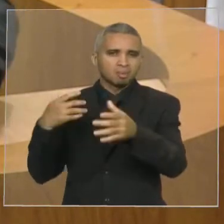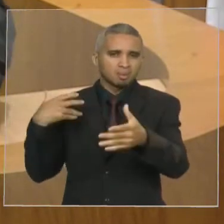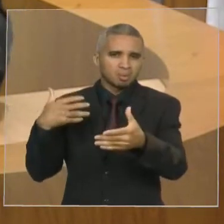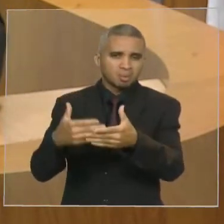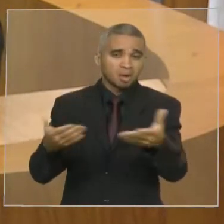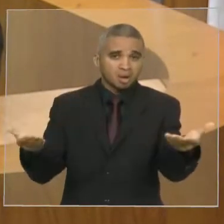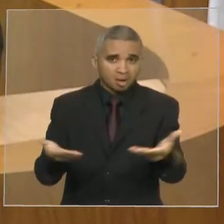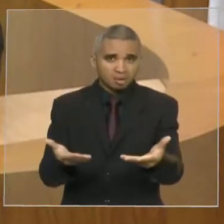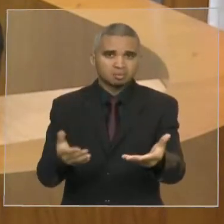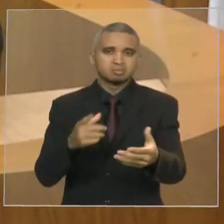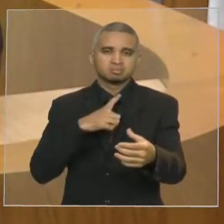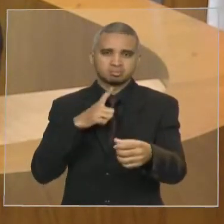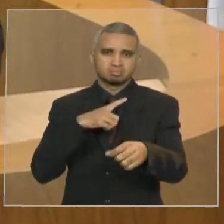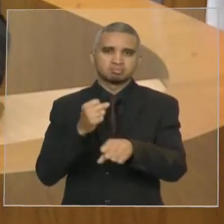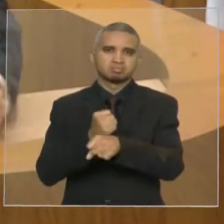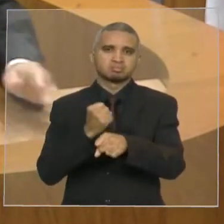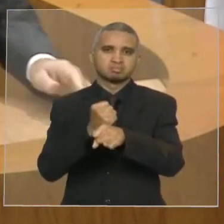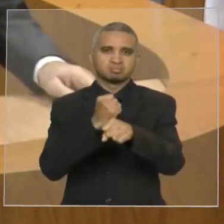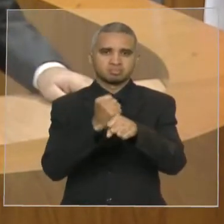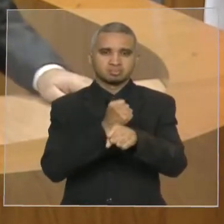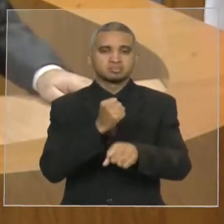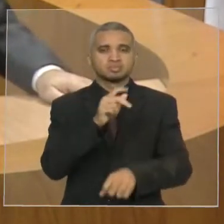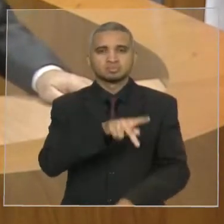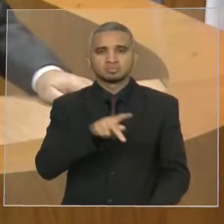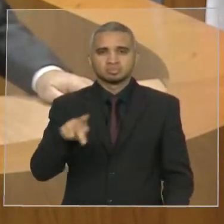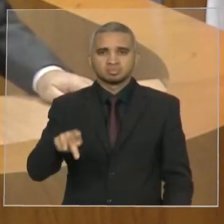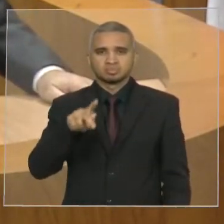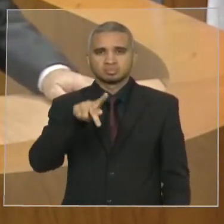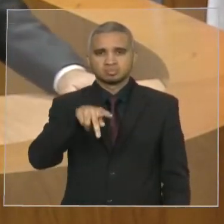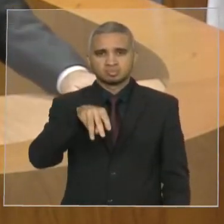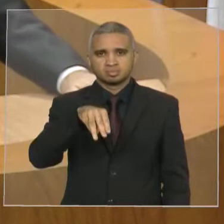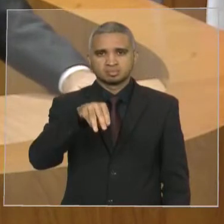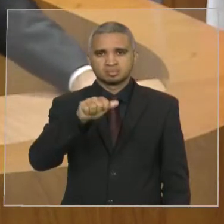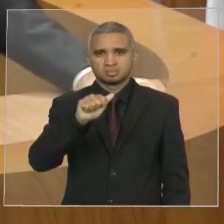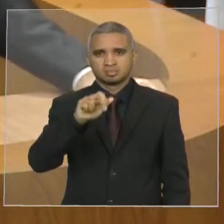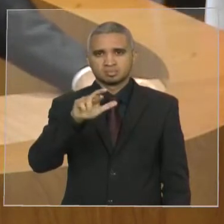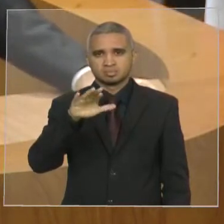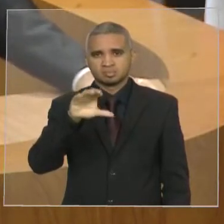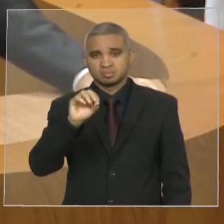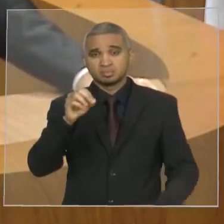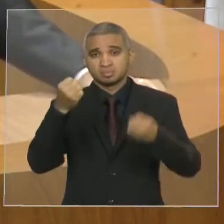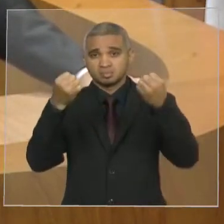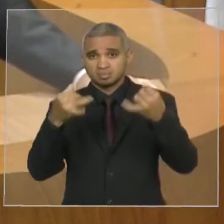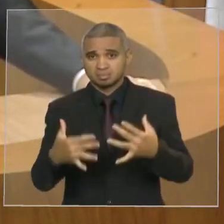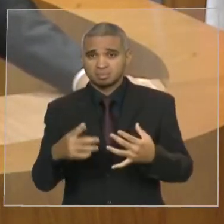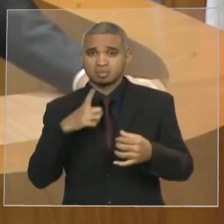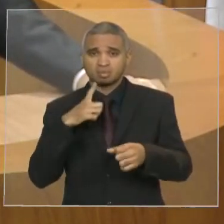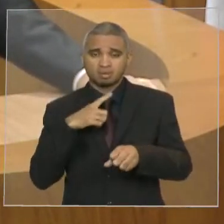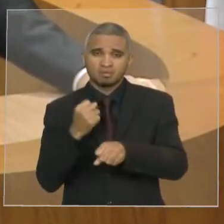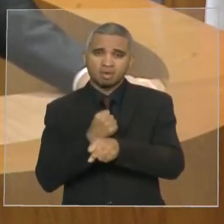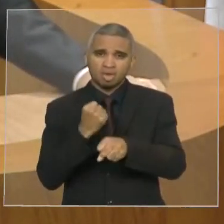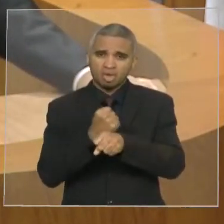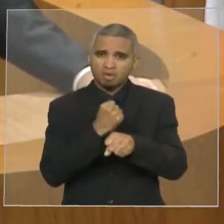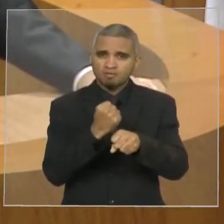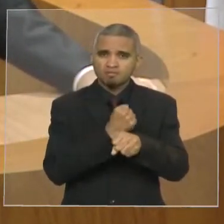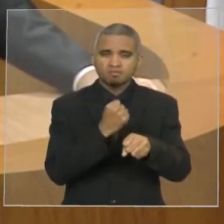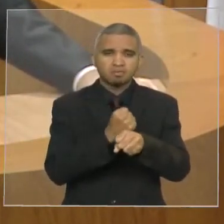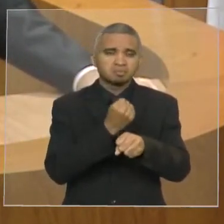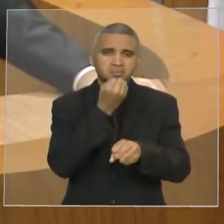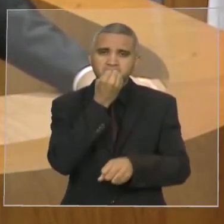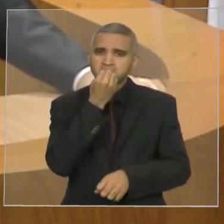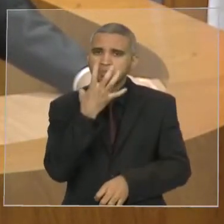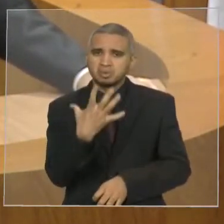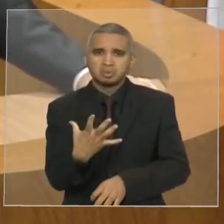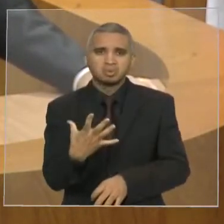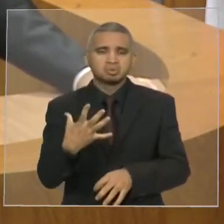bem disse o deputado professor Marco Aurélio, que, na realidade, houve uma reforma ampla, estreita e